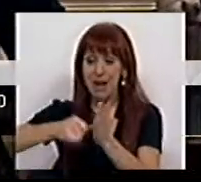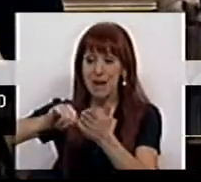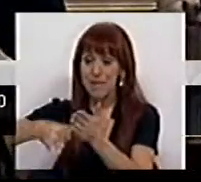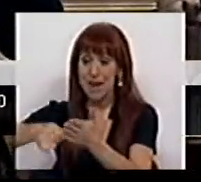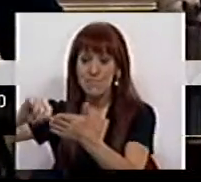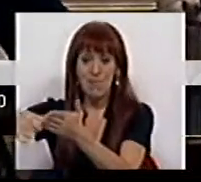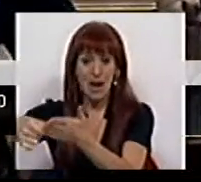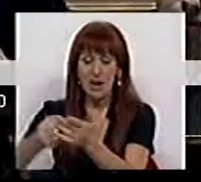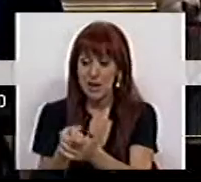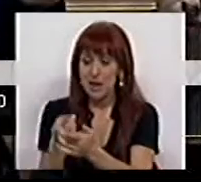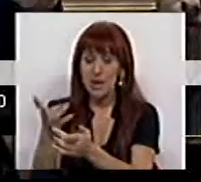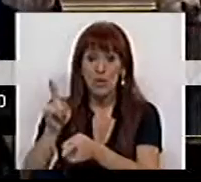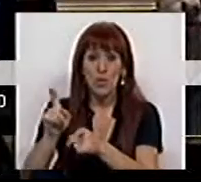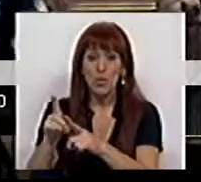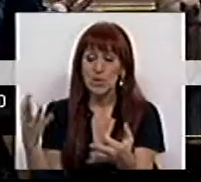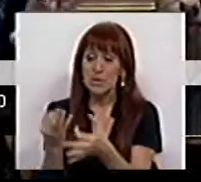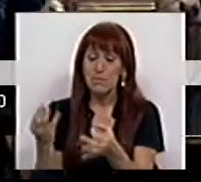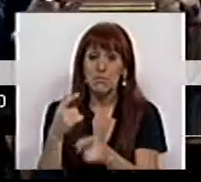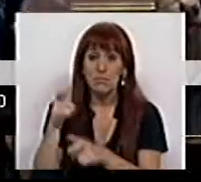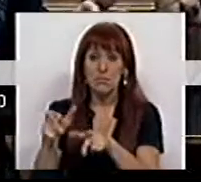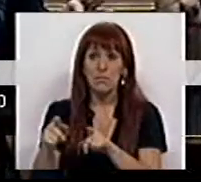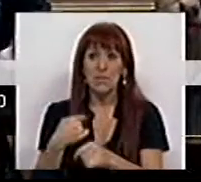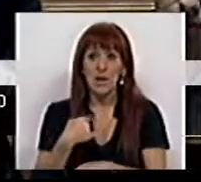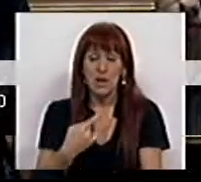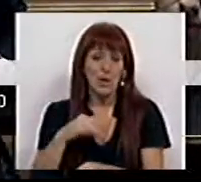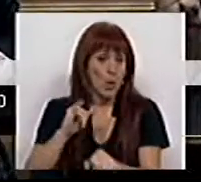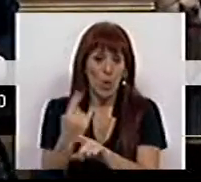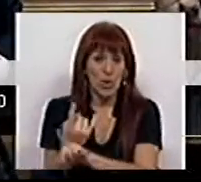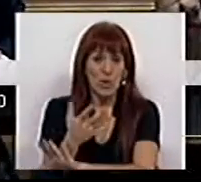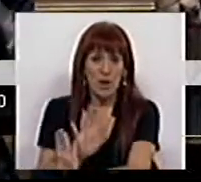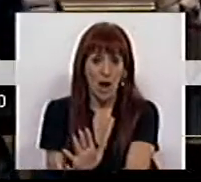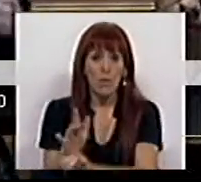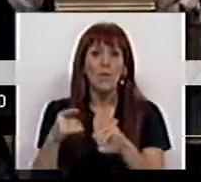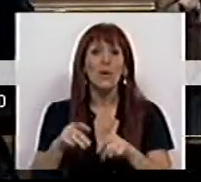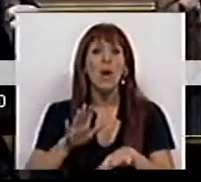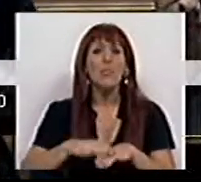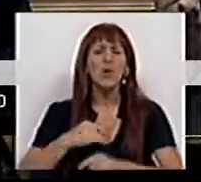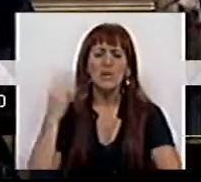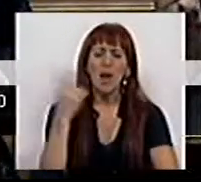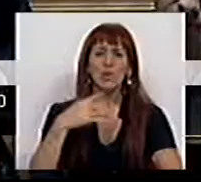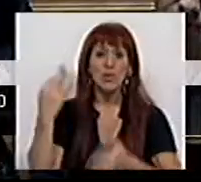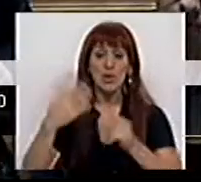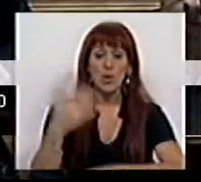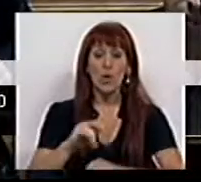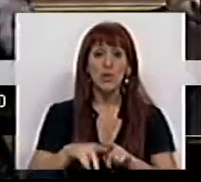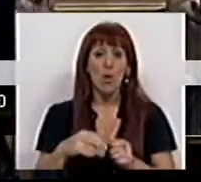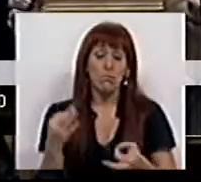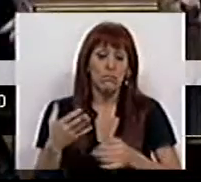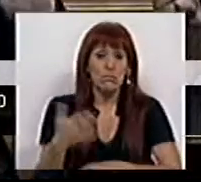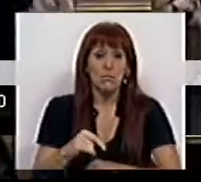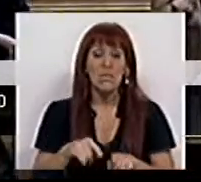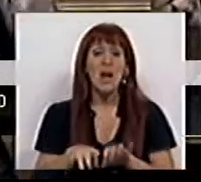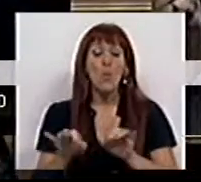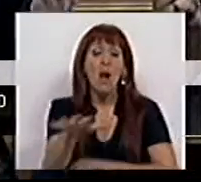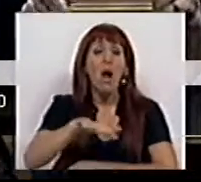digitais, cuja vigência cessou, e é disto e não de outra coisa que falamos, por autoridade judicial ou policial, e